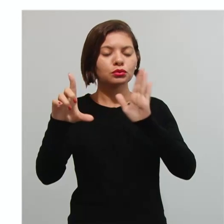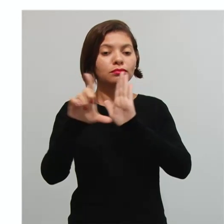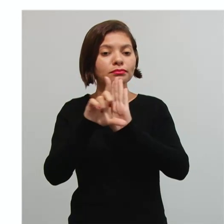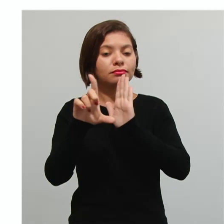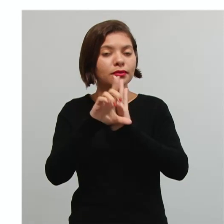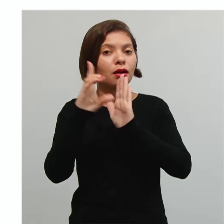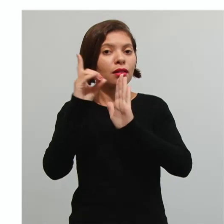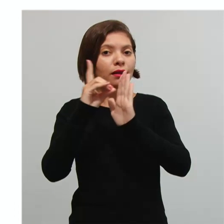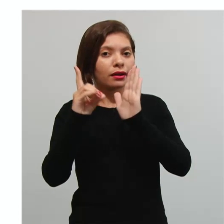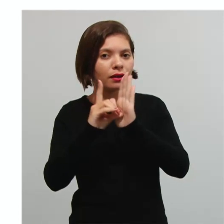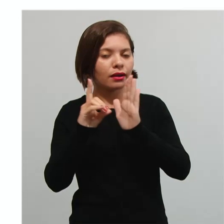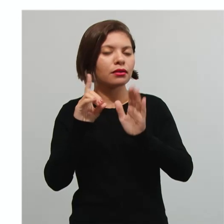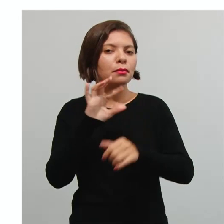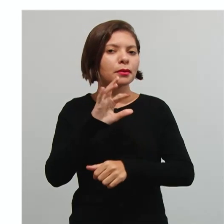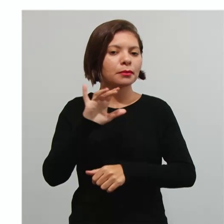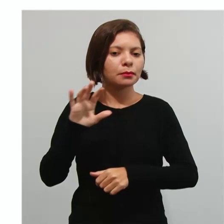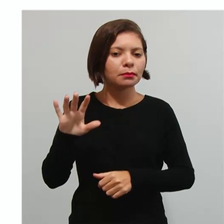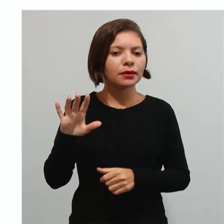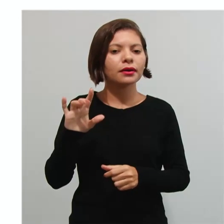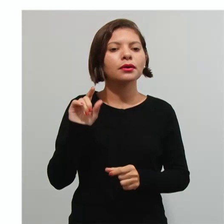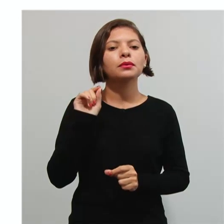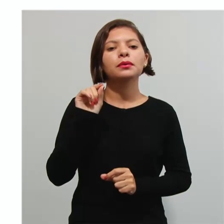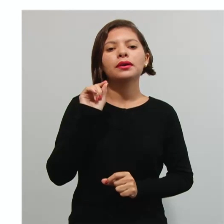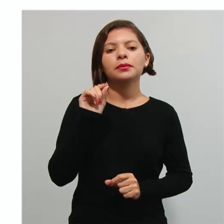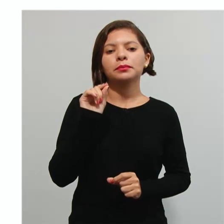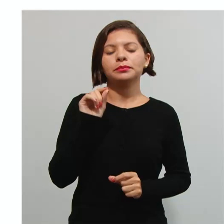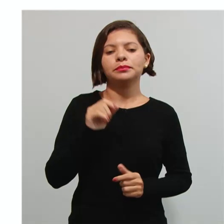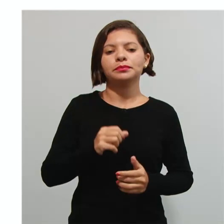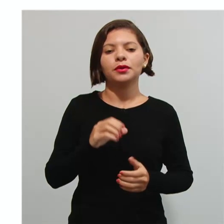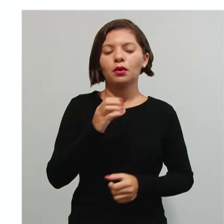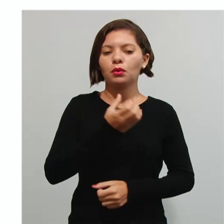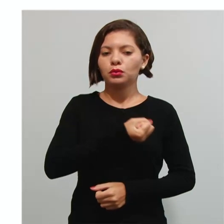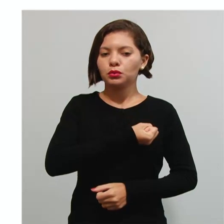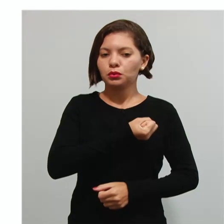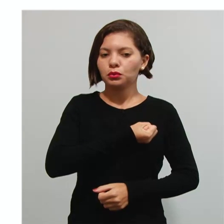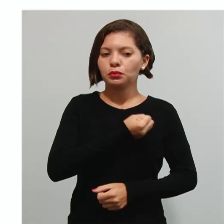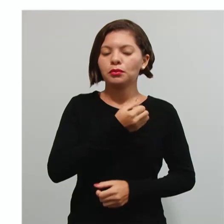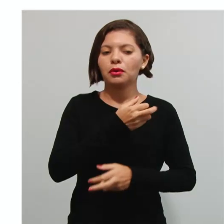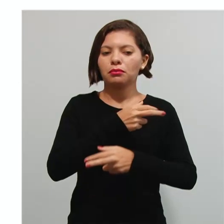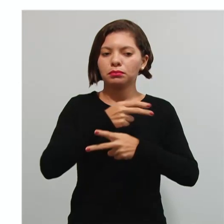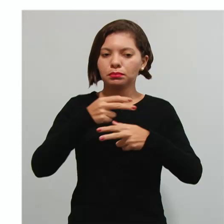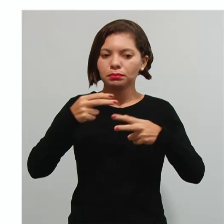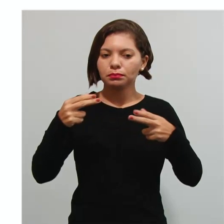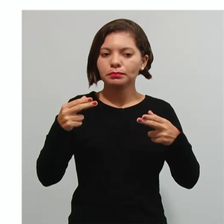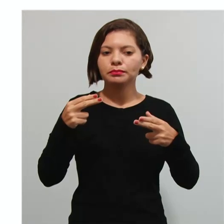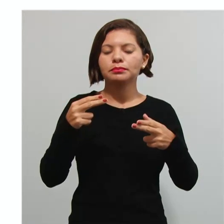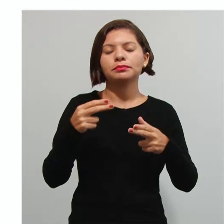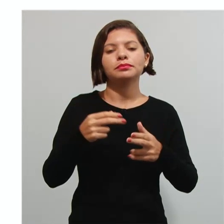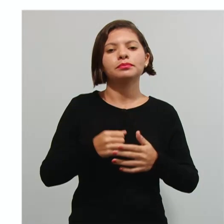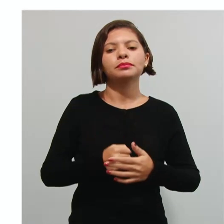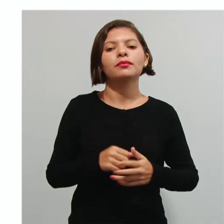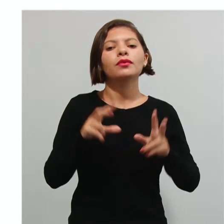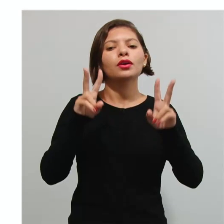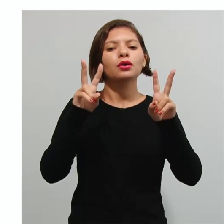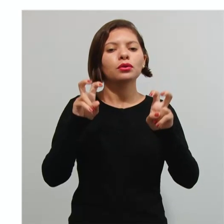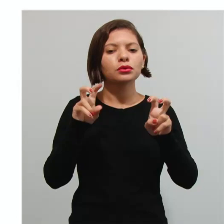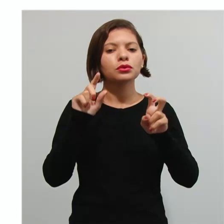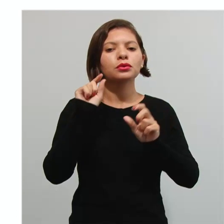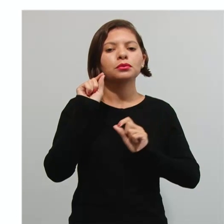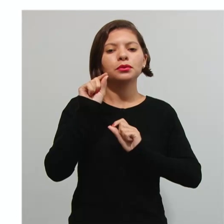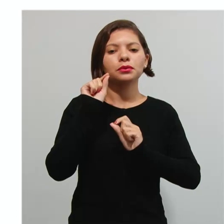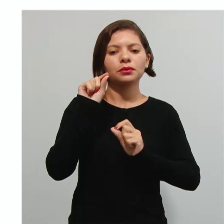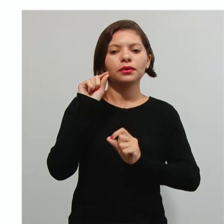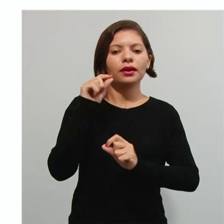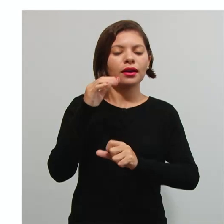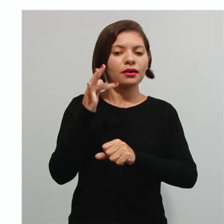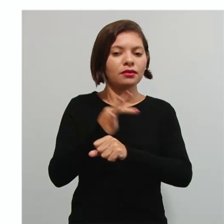decreto tal, considerando o requerimento tal, considerando o parecer tal, sobre a conversão de férias